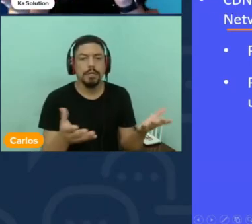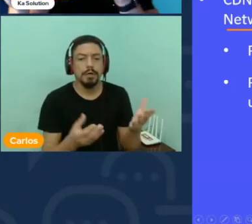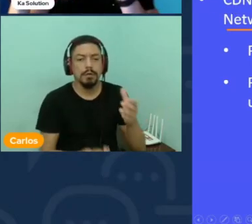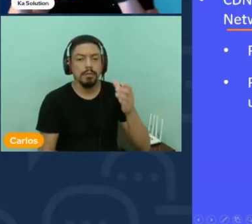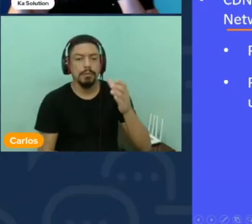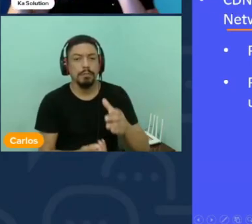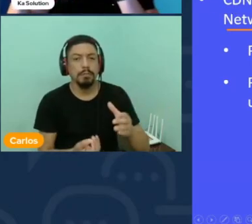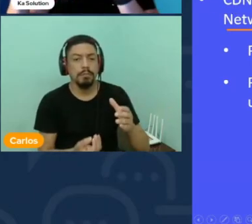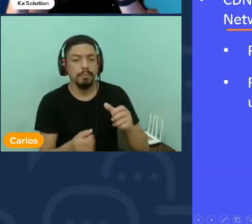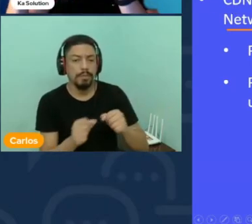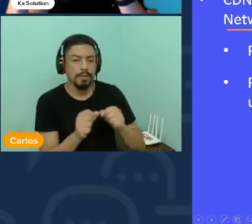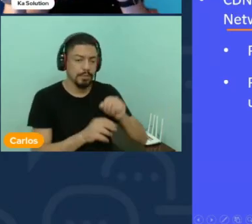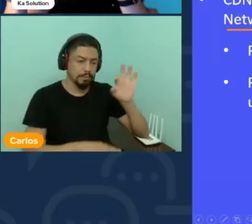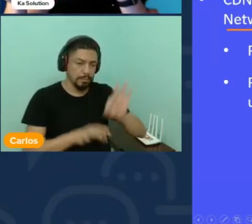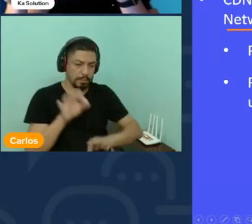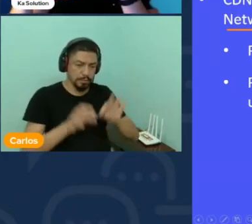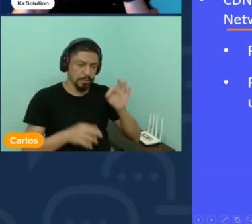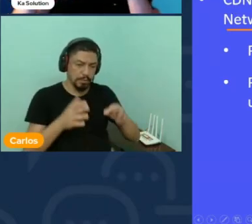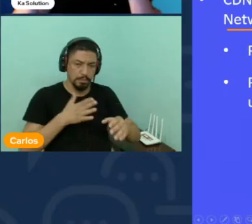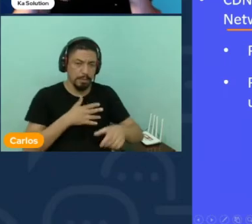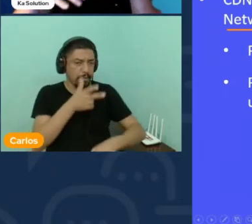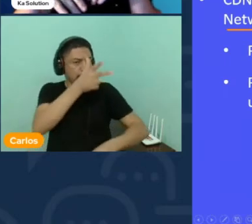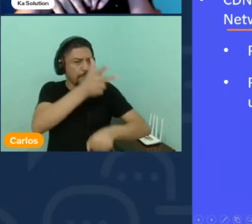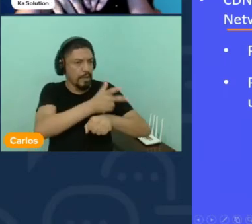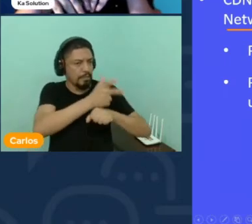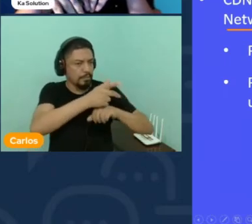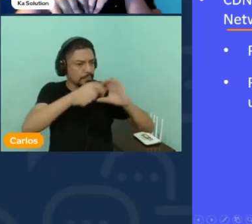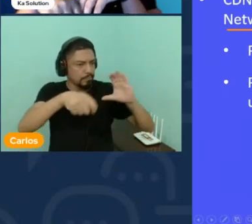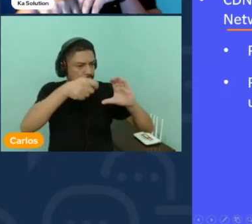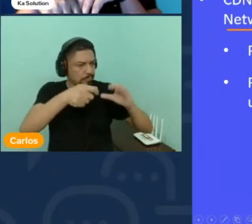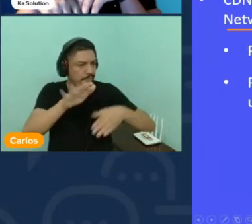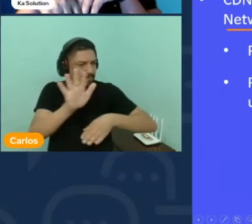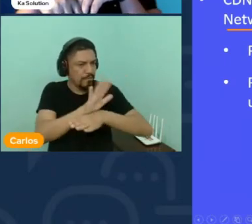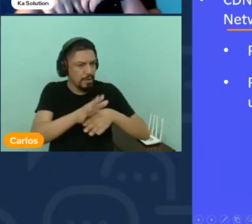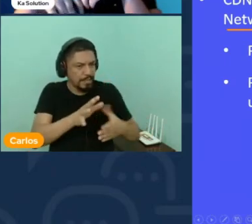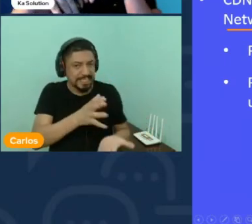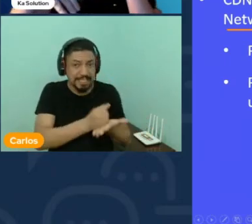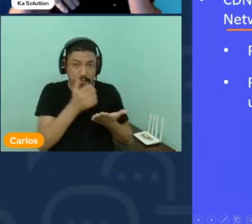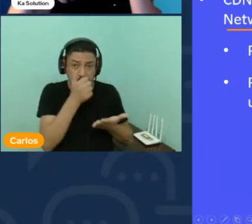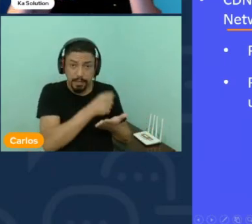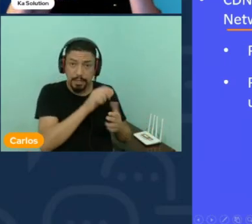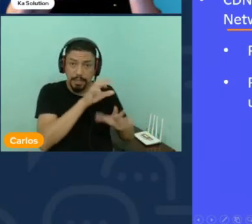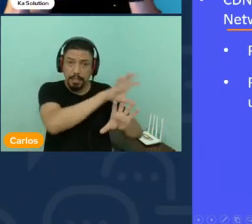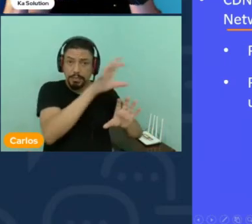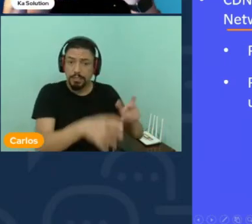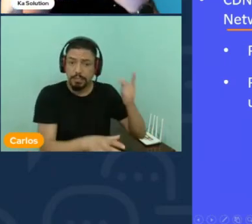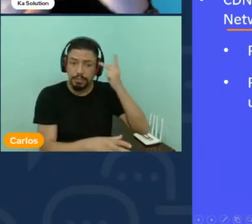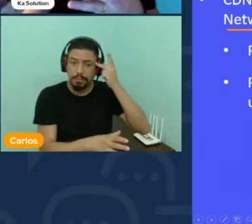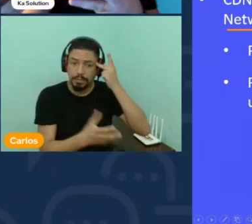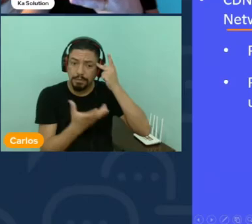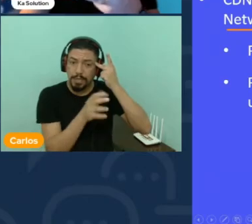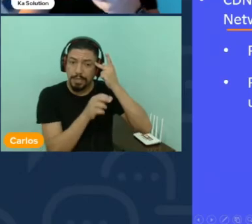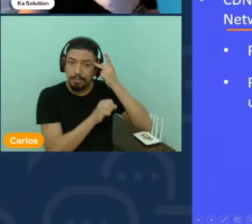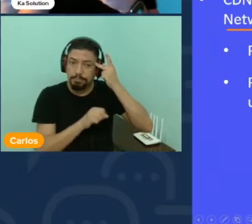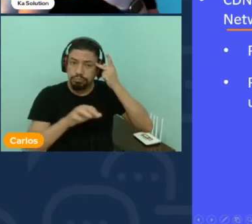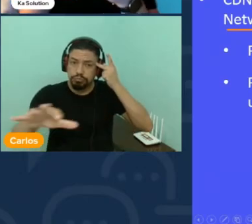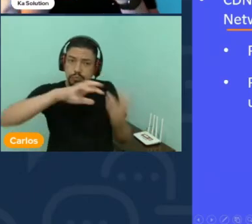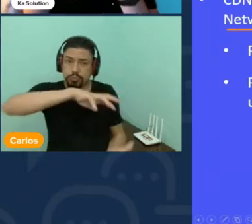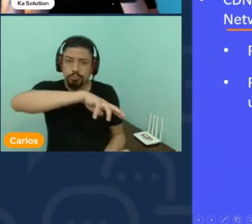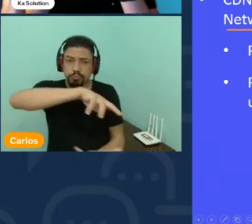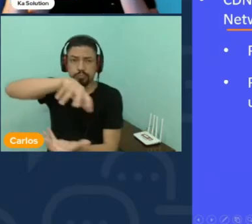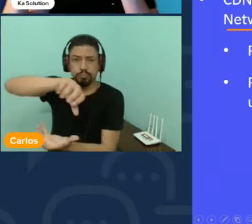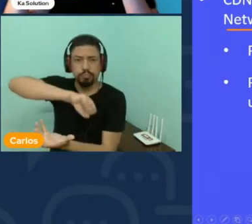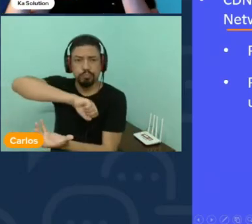meu filme, produzir a minha série, está lá na minha região de São Paulo, mas eu quero distribuir esse conteúdo